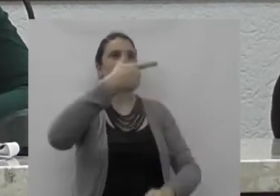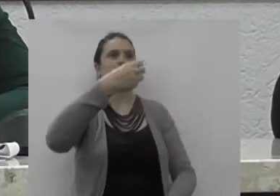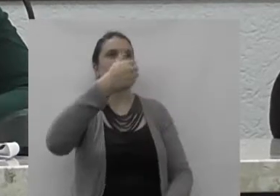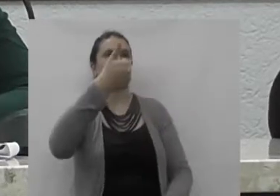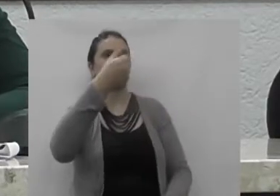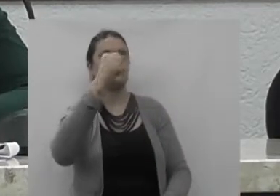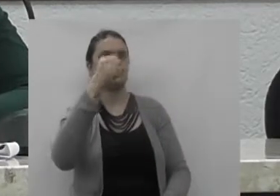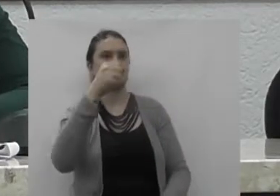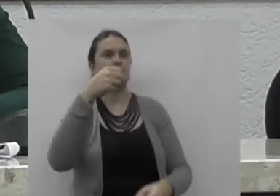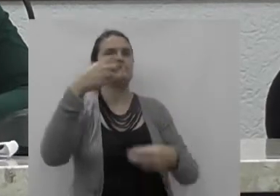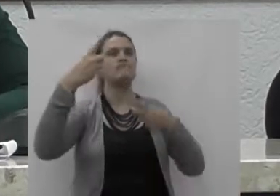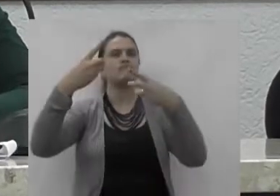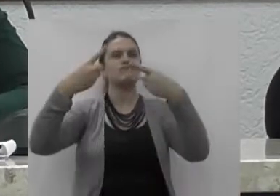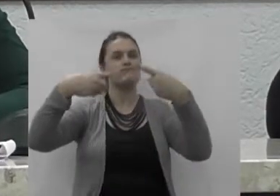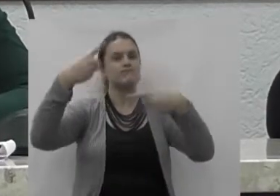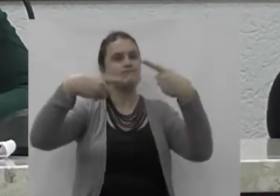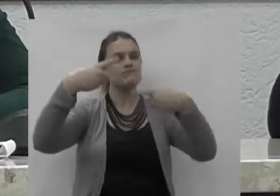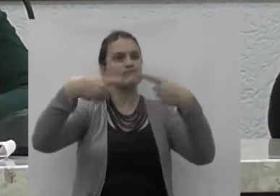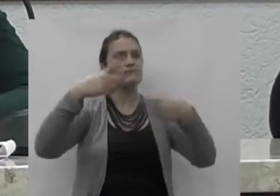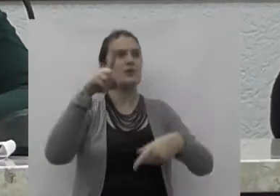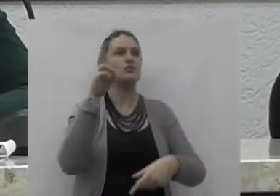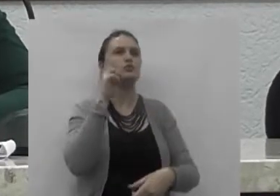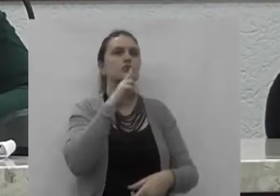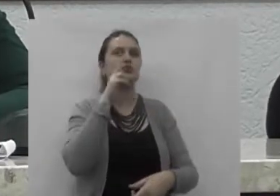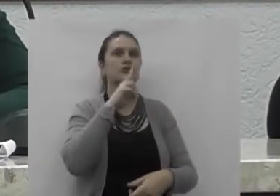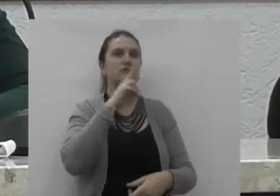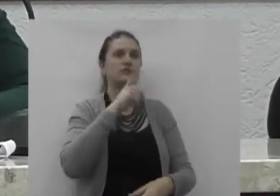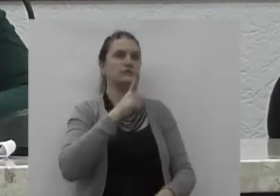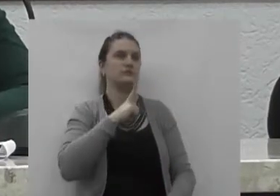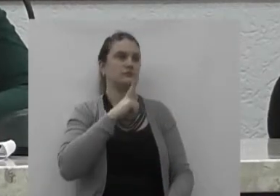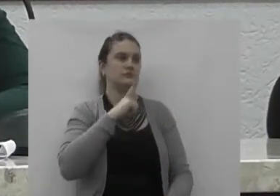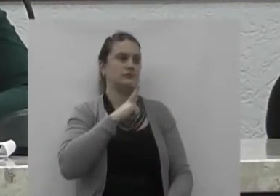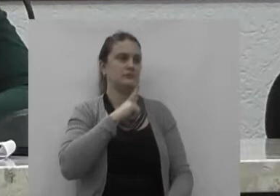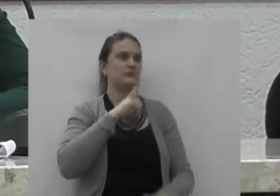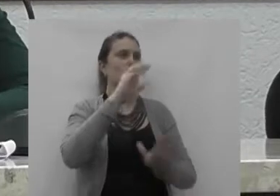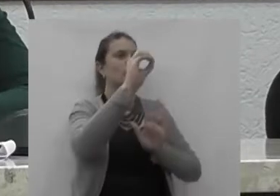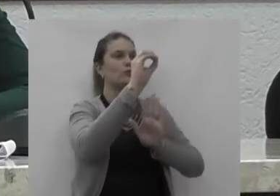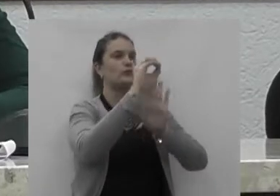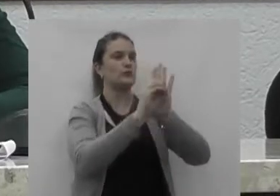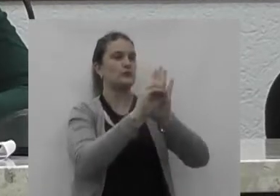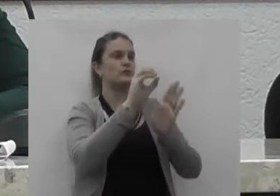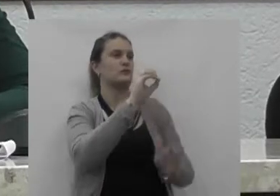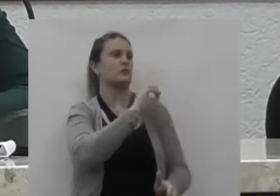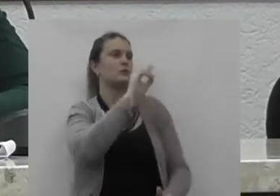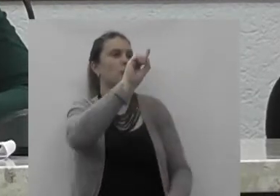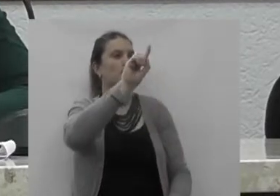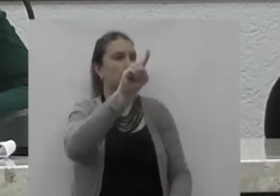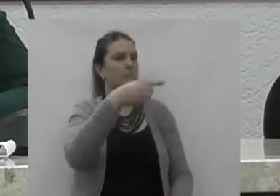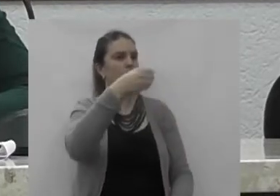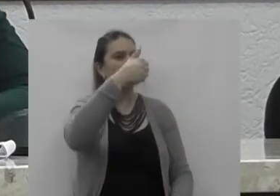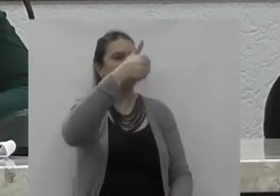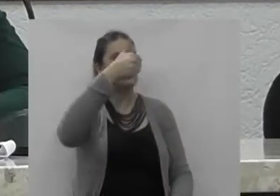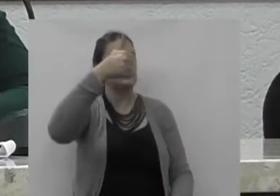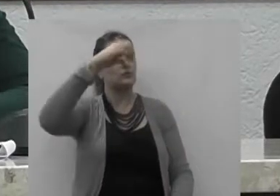49/2018 para devida apreciação em regime de urgência. Ofício número